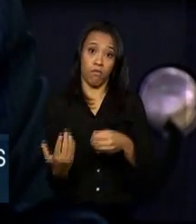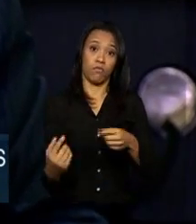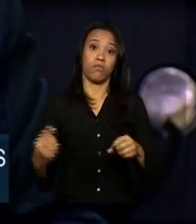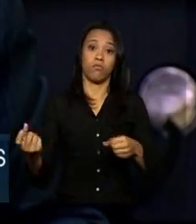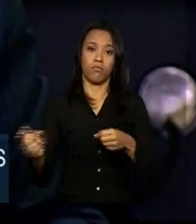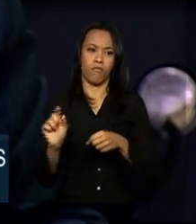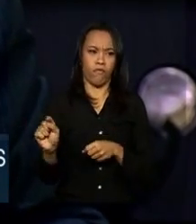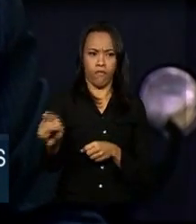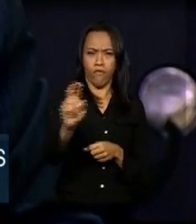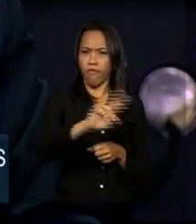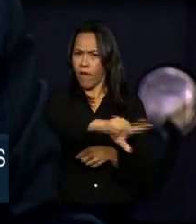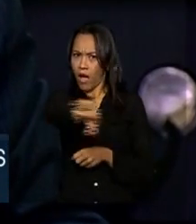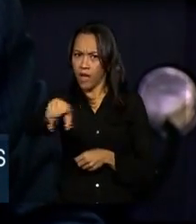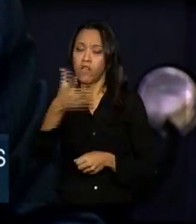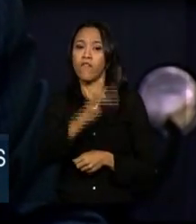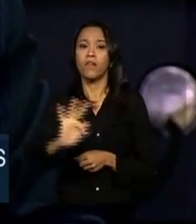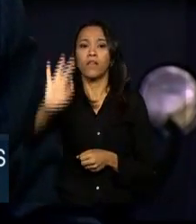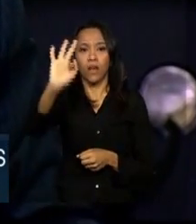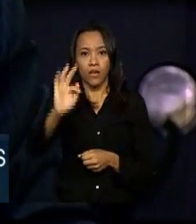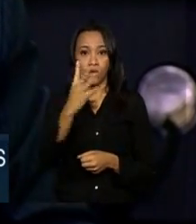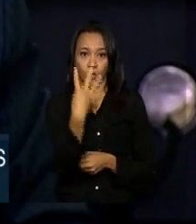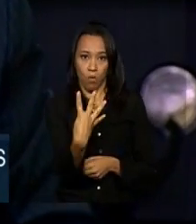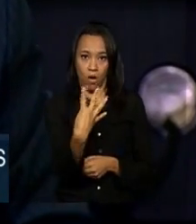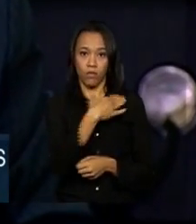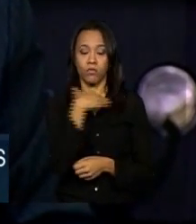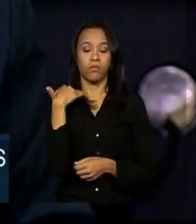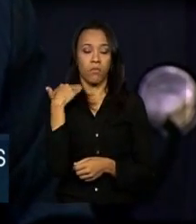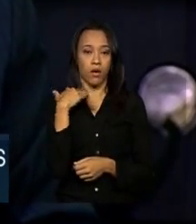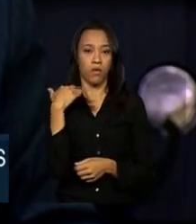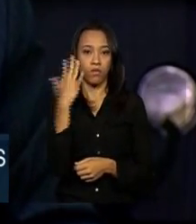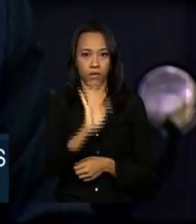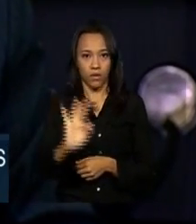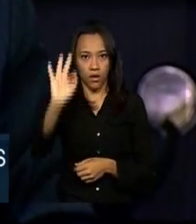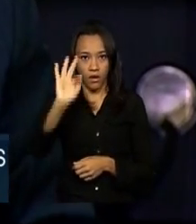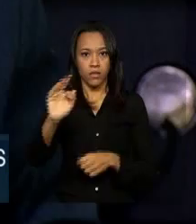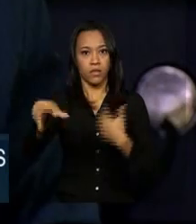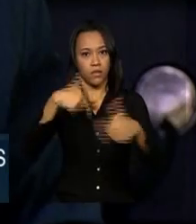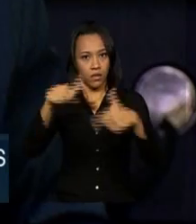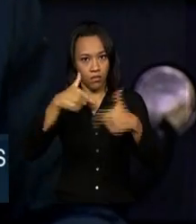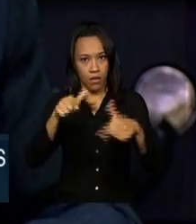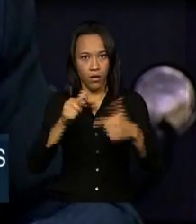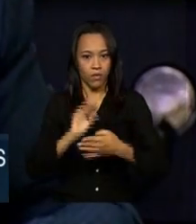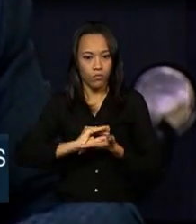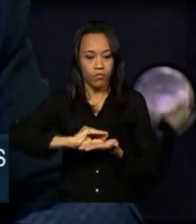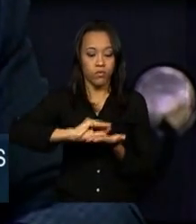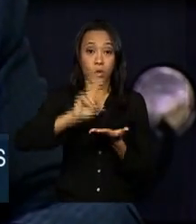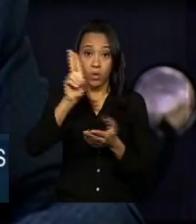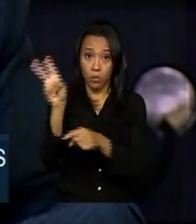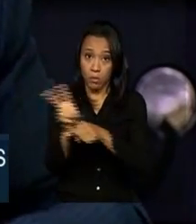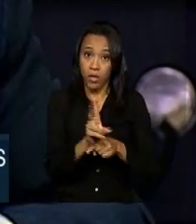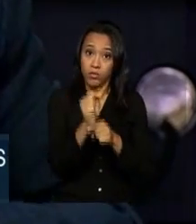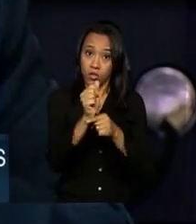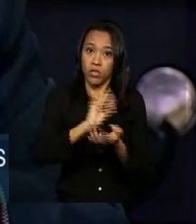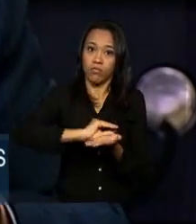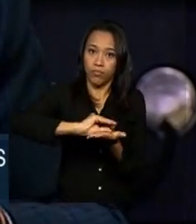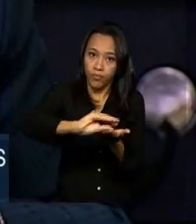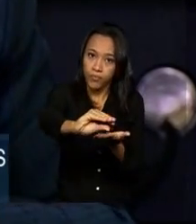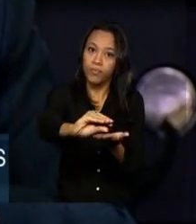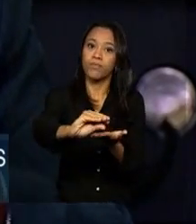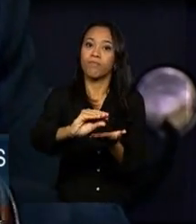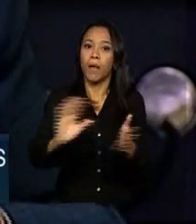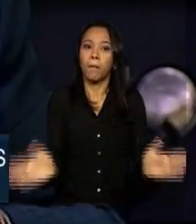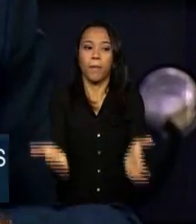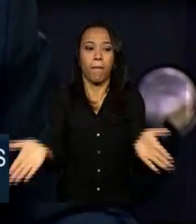os os bancos federais os quatro bancos federais que atuam nesse eh nessa aplicação